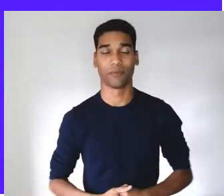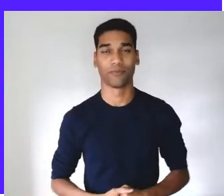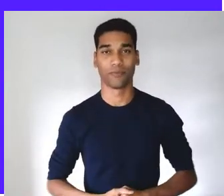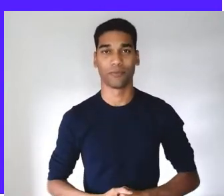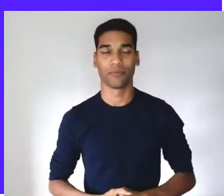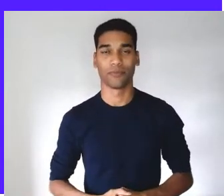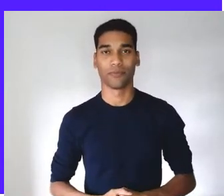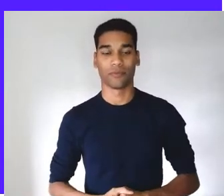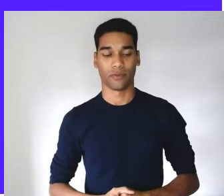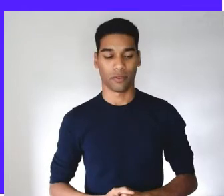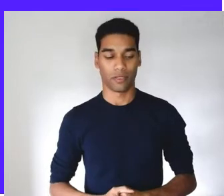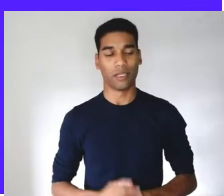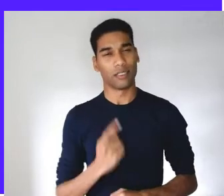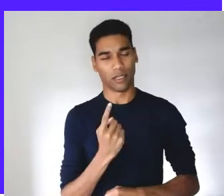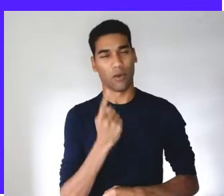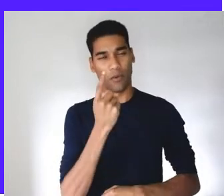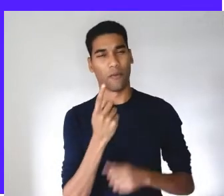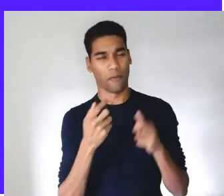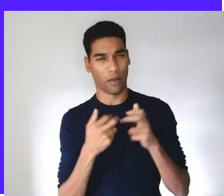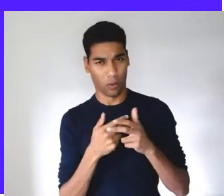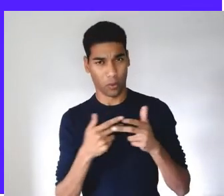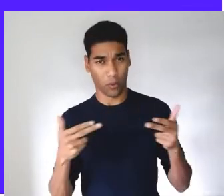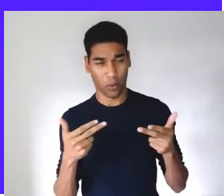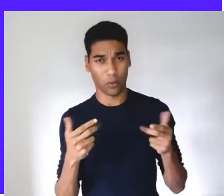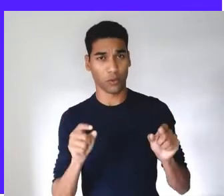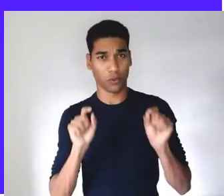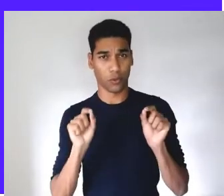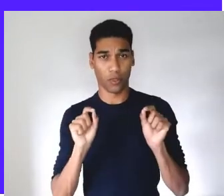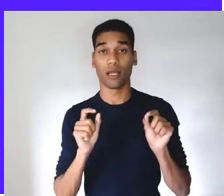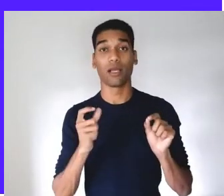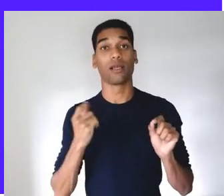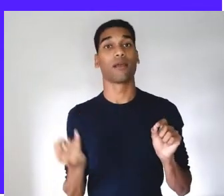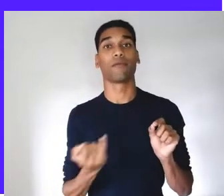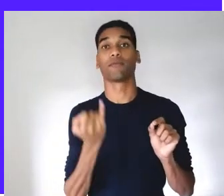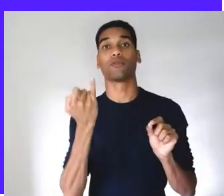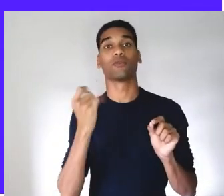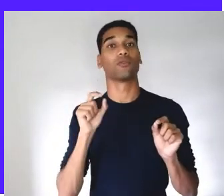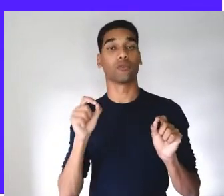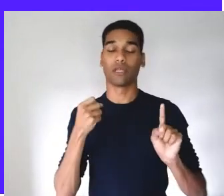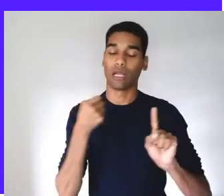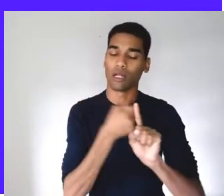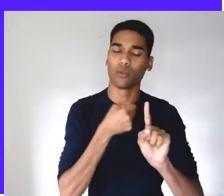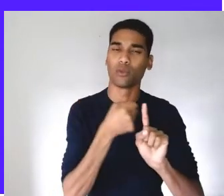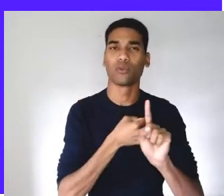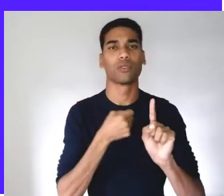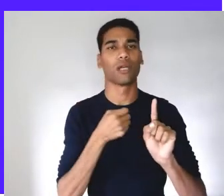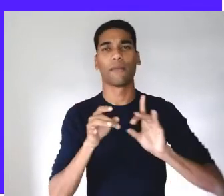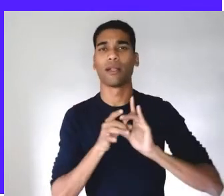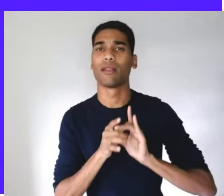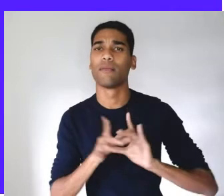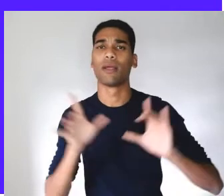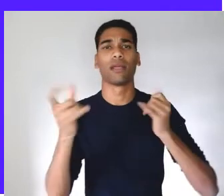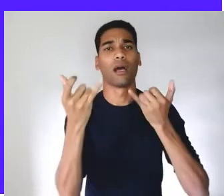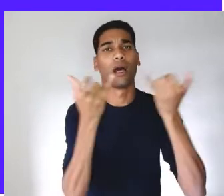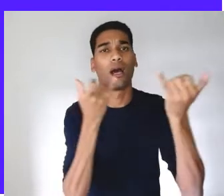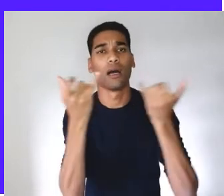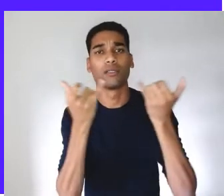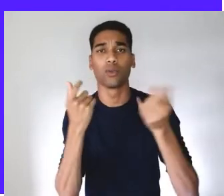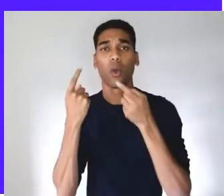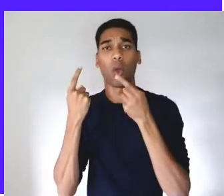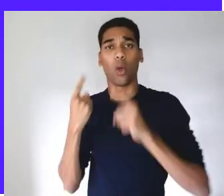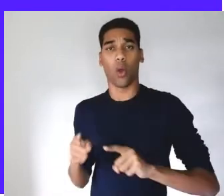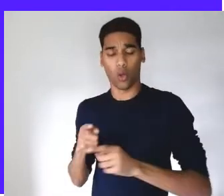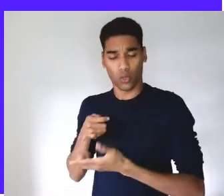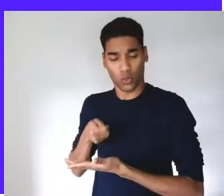essa questão de lutar pela liberdade de acesso à informação contra o autoritarismo. Isso não é exatamente